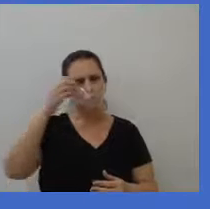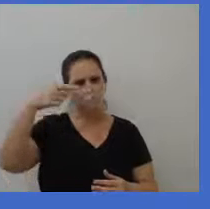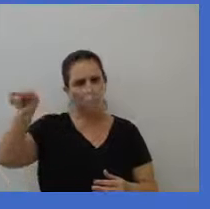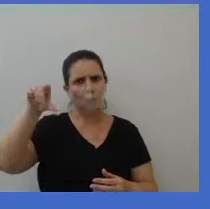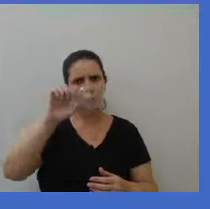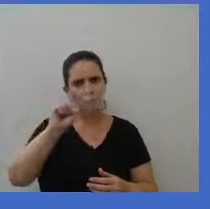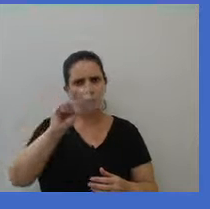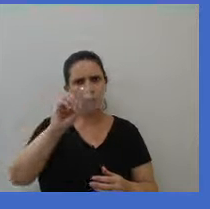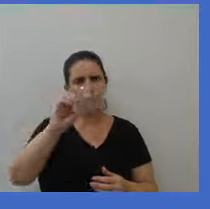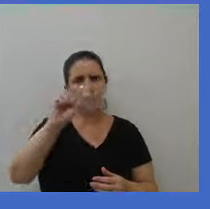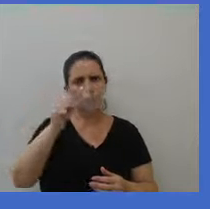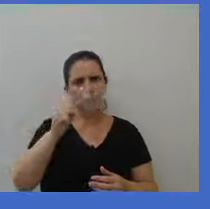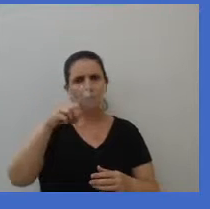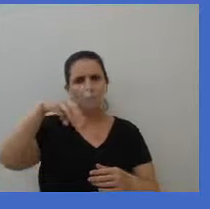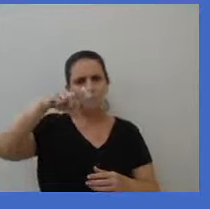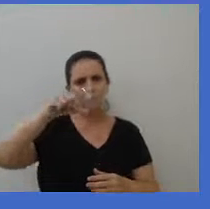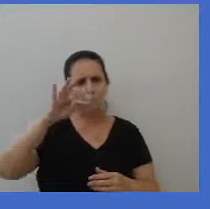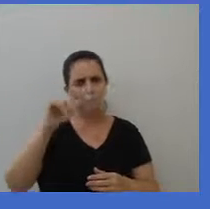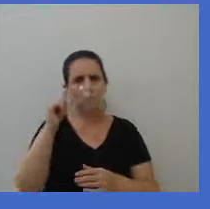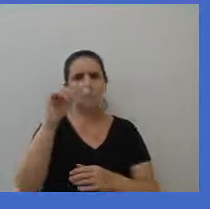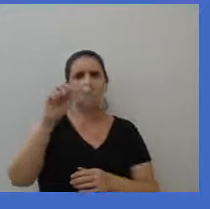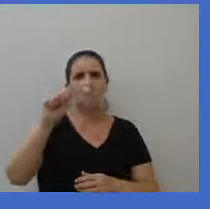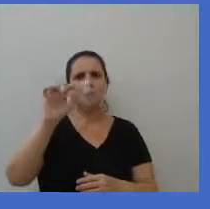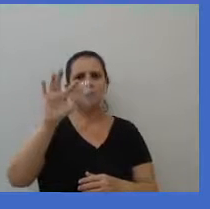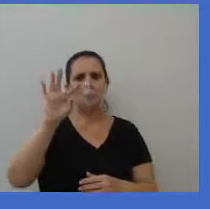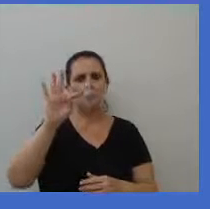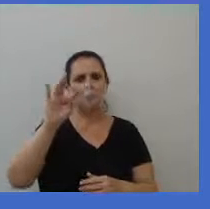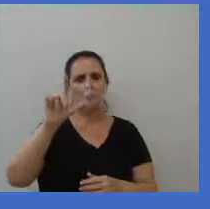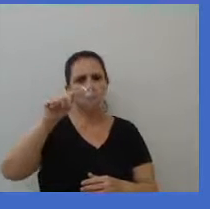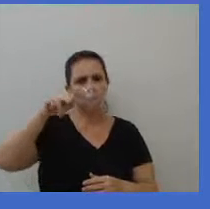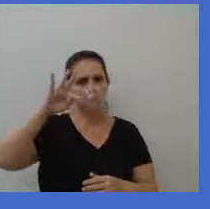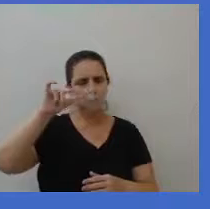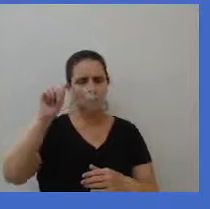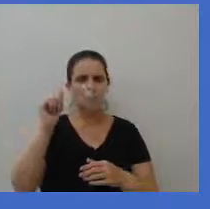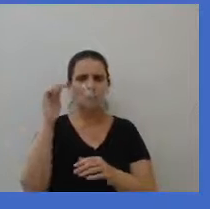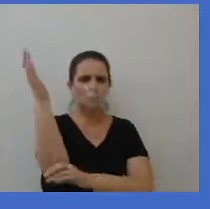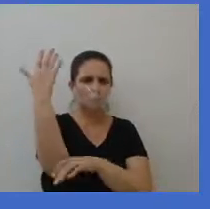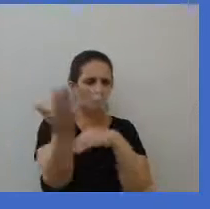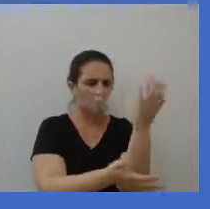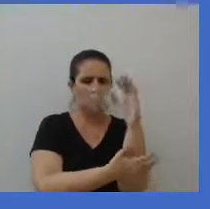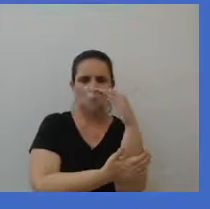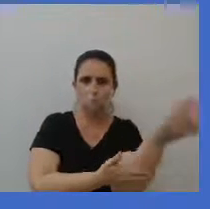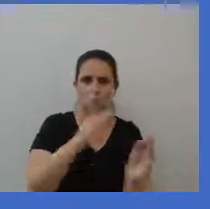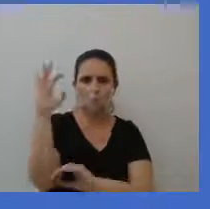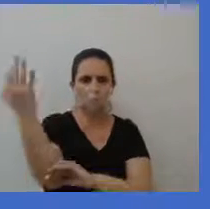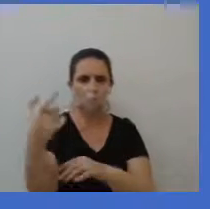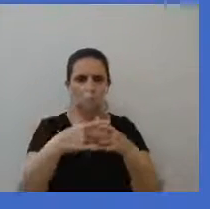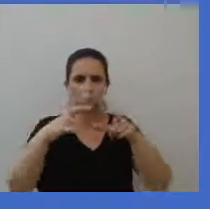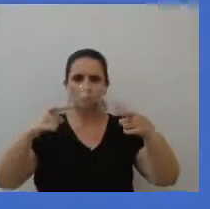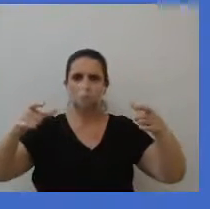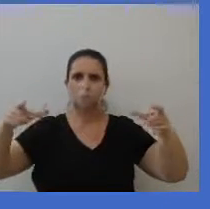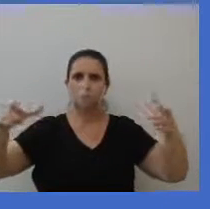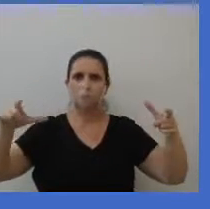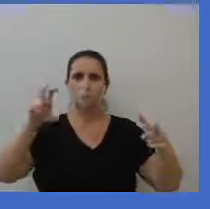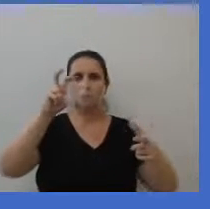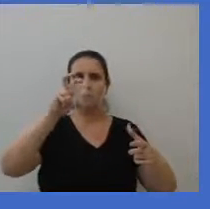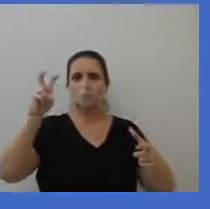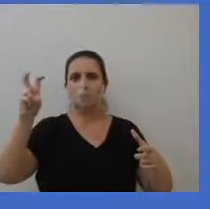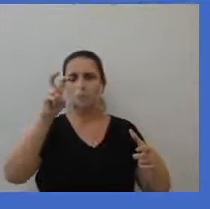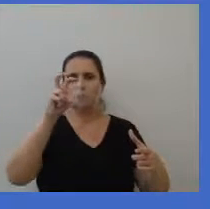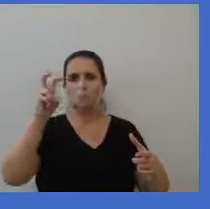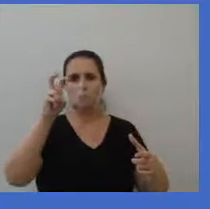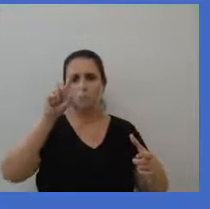ok? Então a gente vai pisar no freio, a gente vai analisar com calma antes de dar credibilidade e antes de dizer que